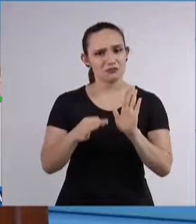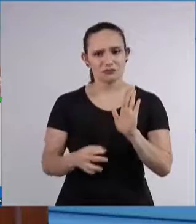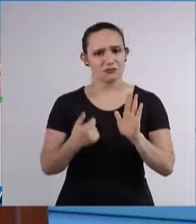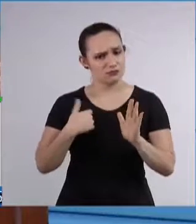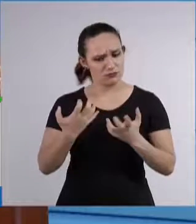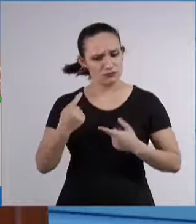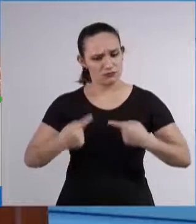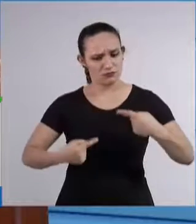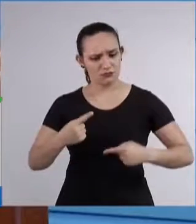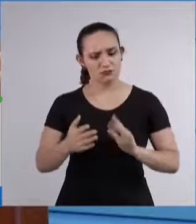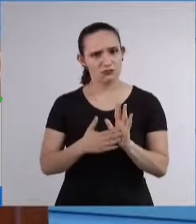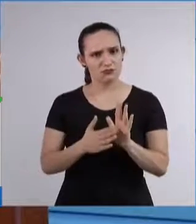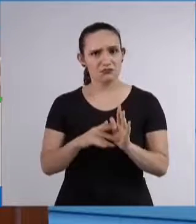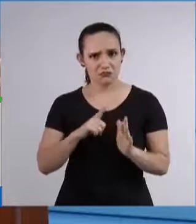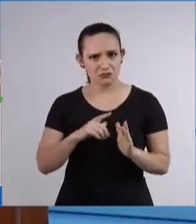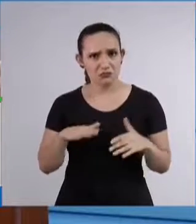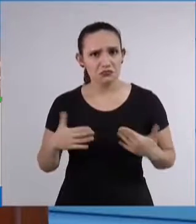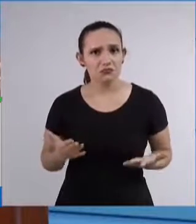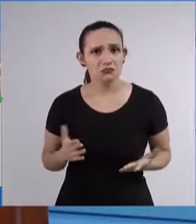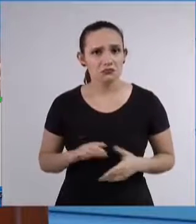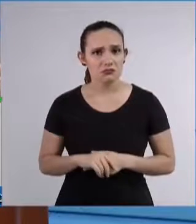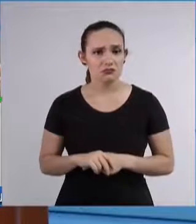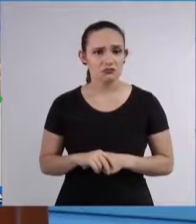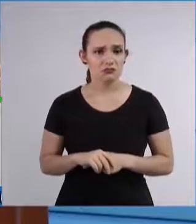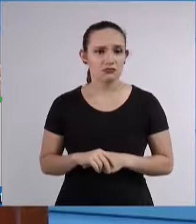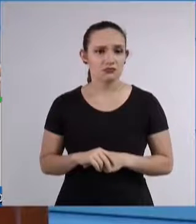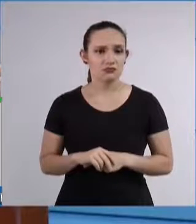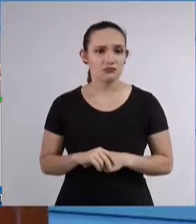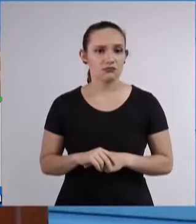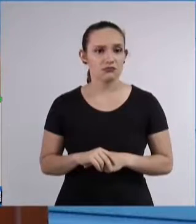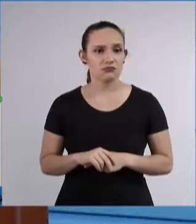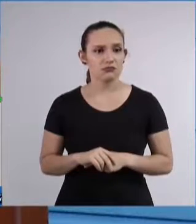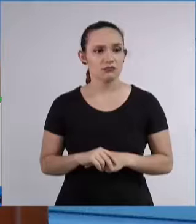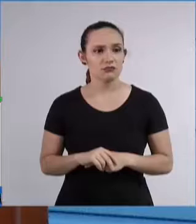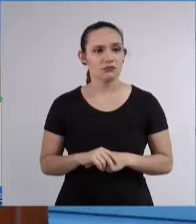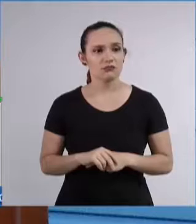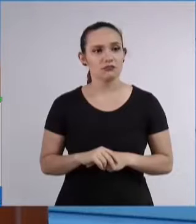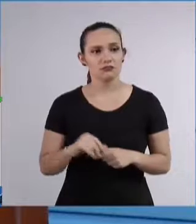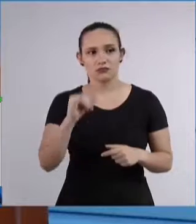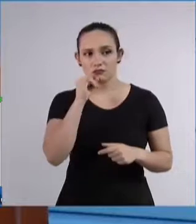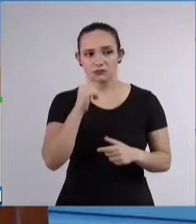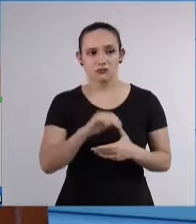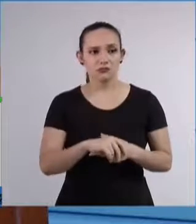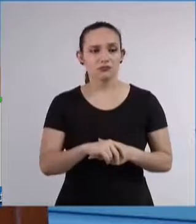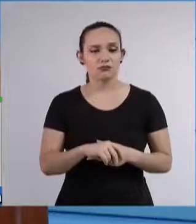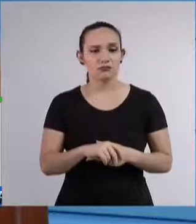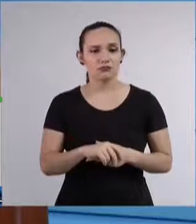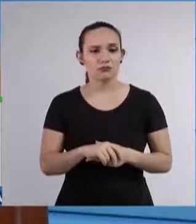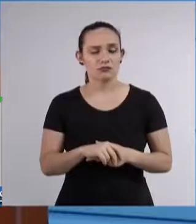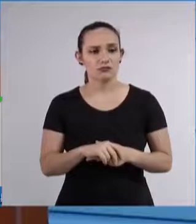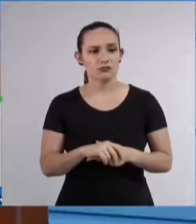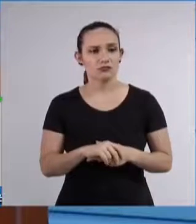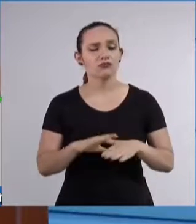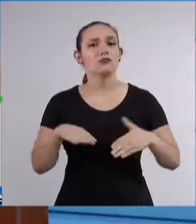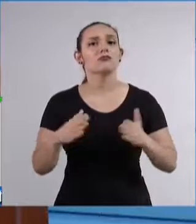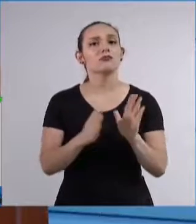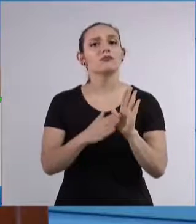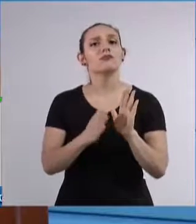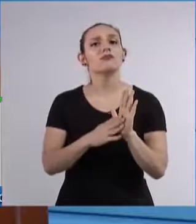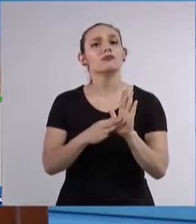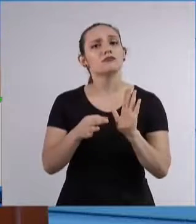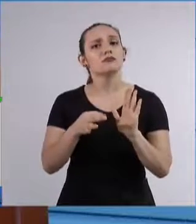discutir proposta, não tem uma proposta. Qual que é a proposta? Vou citar o meio que eu milito, deputado Pedro Kemp. Qual que é a